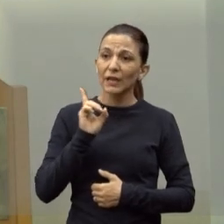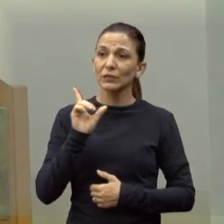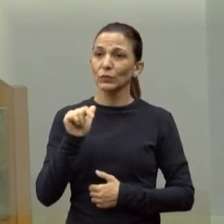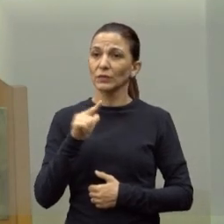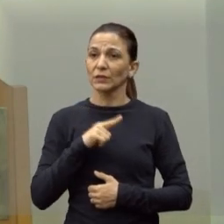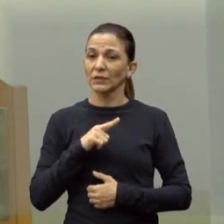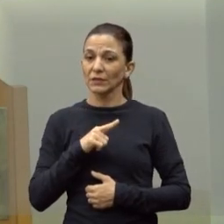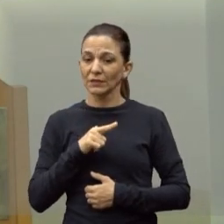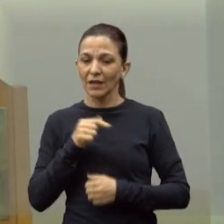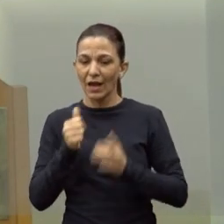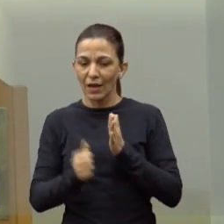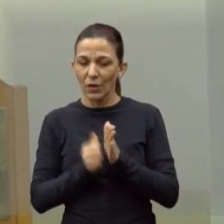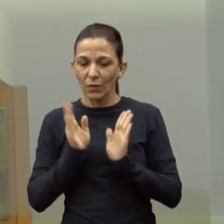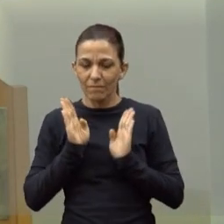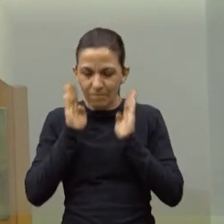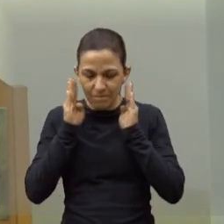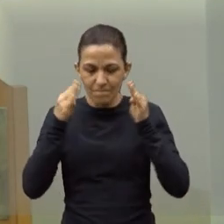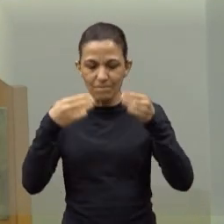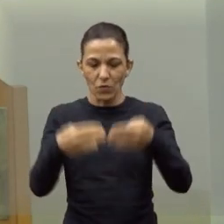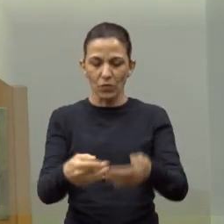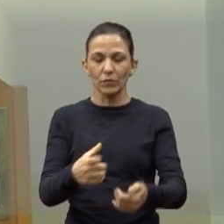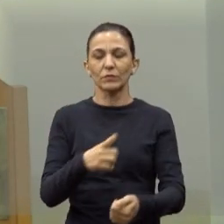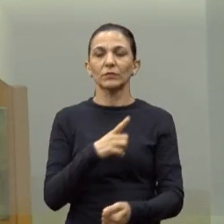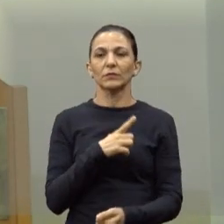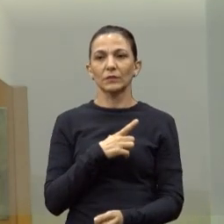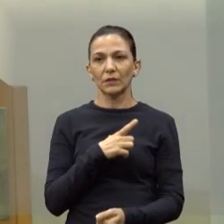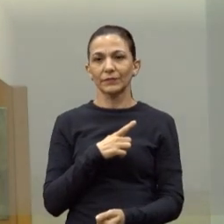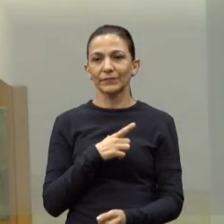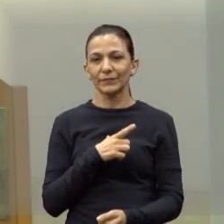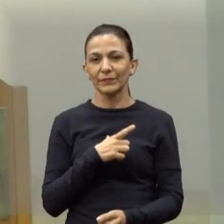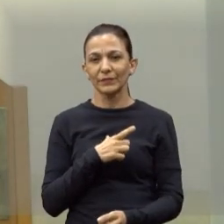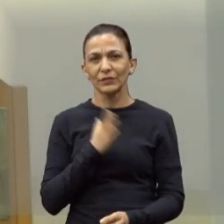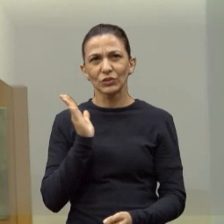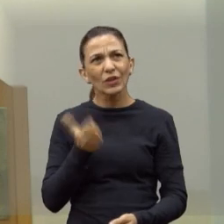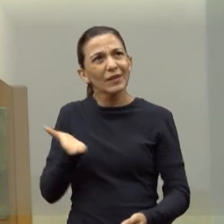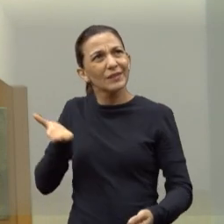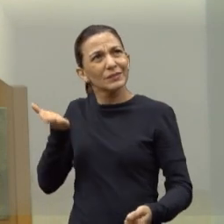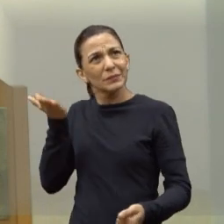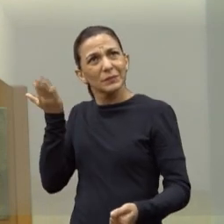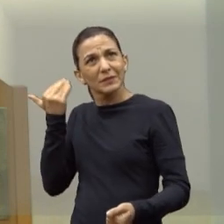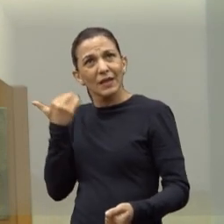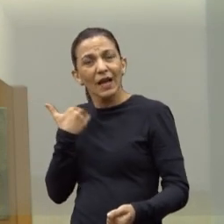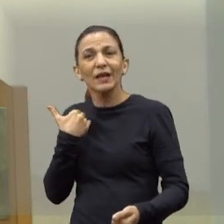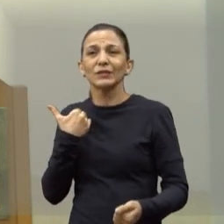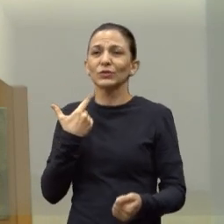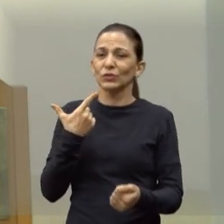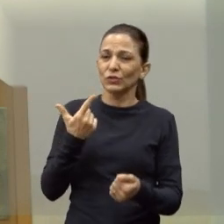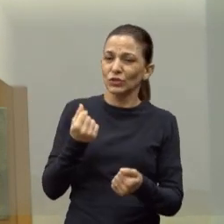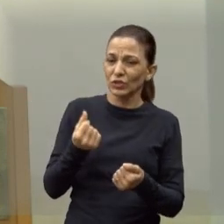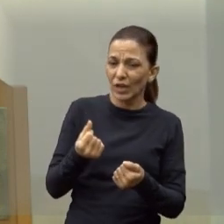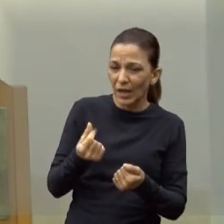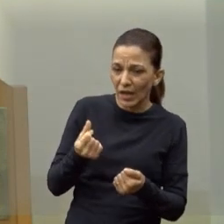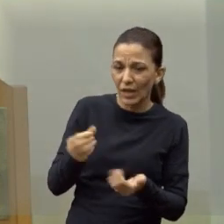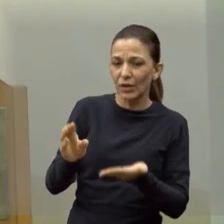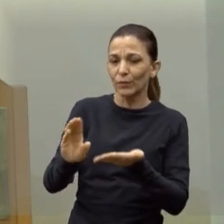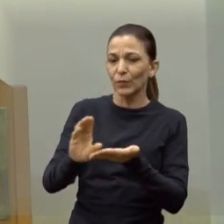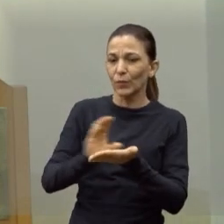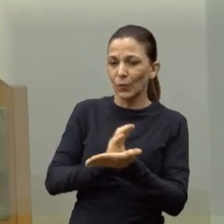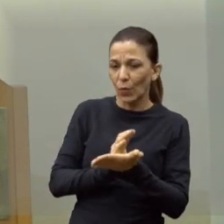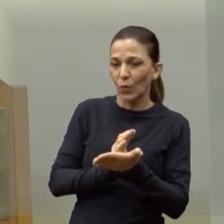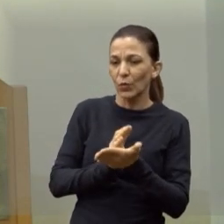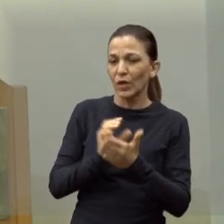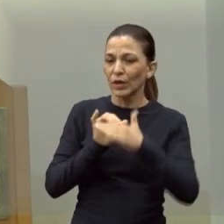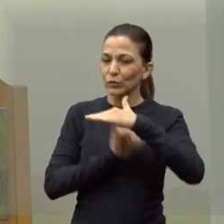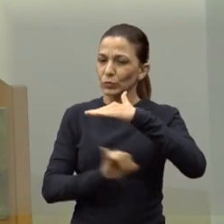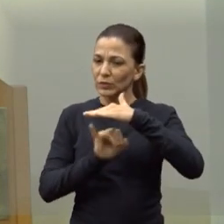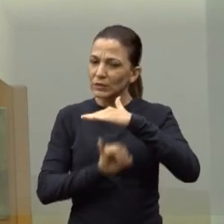sempre olhou por Araraquara não é de agora que que vem né os recursos que vem que manda as entidades para Santa Casa